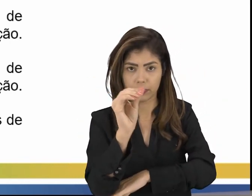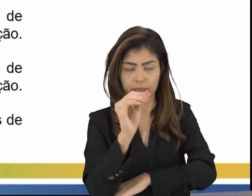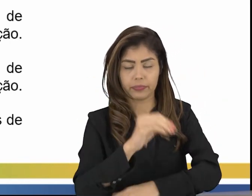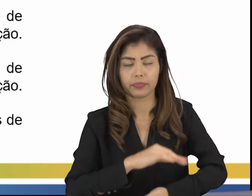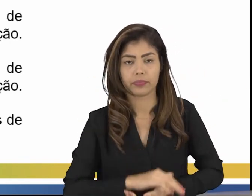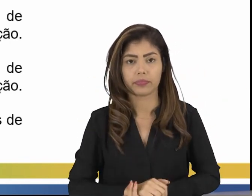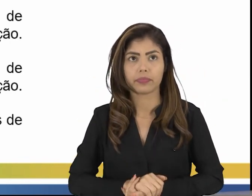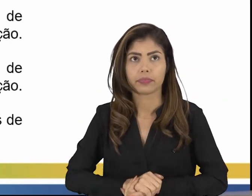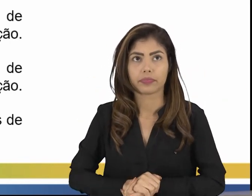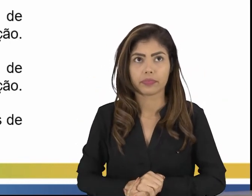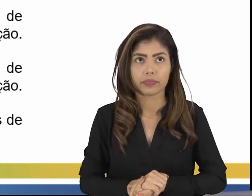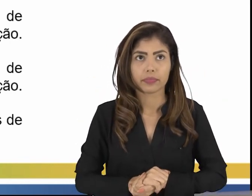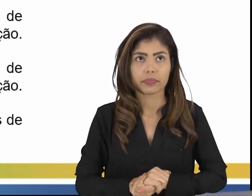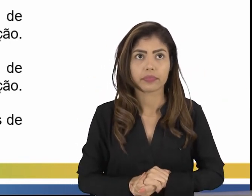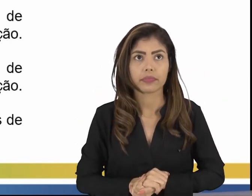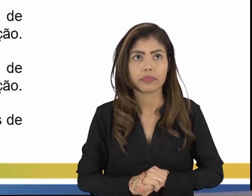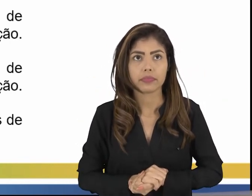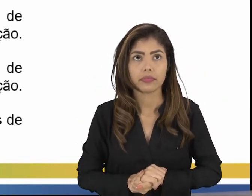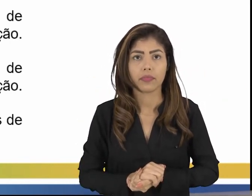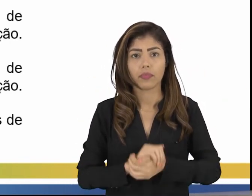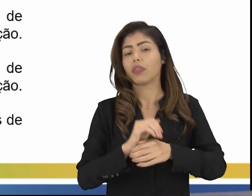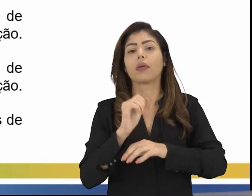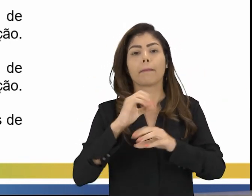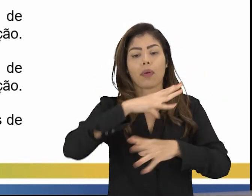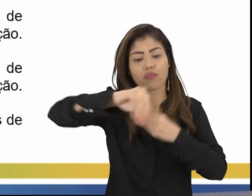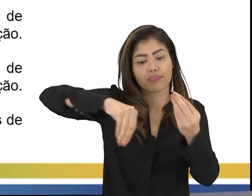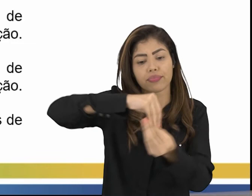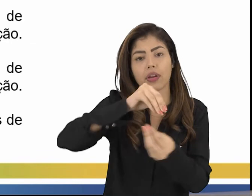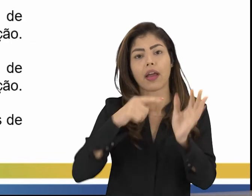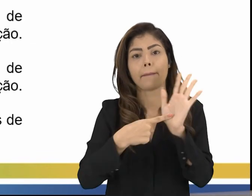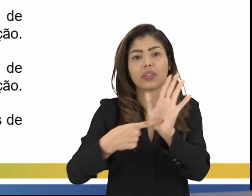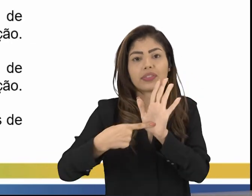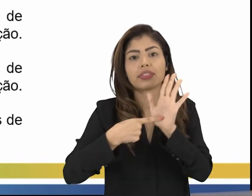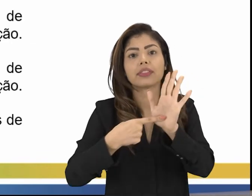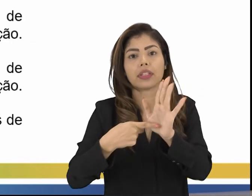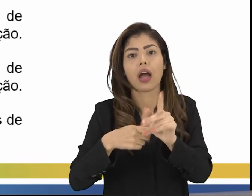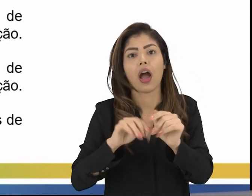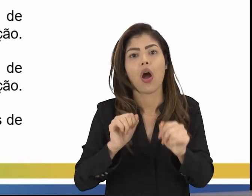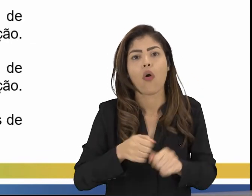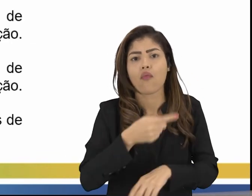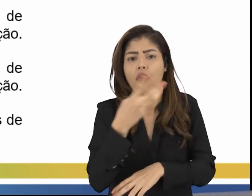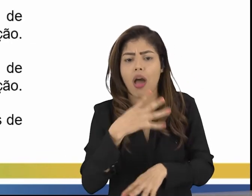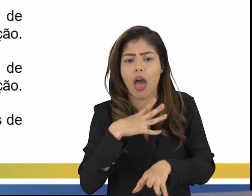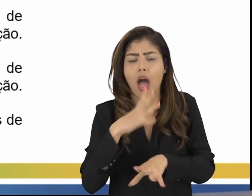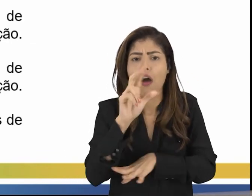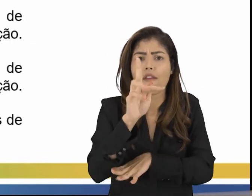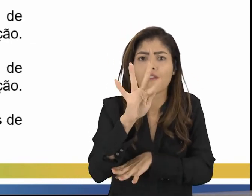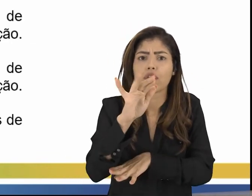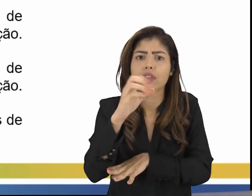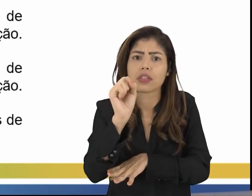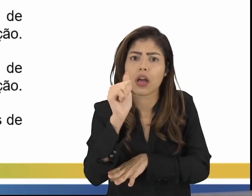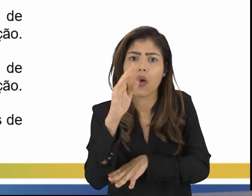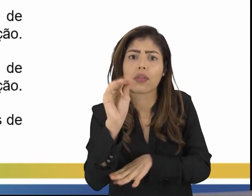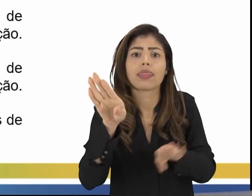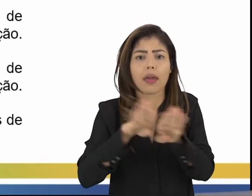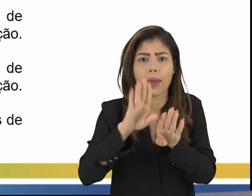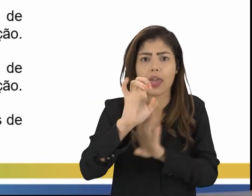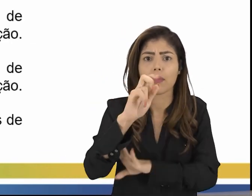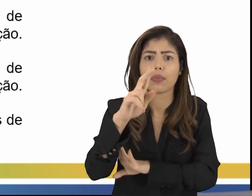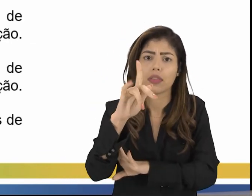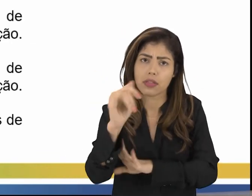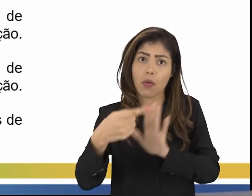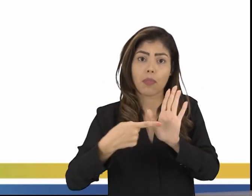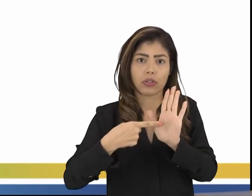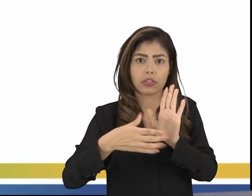é a crioscopia. O meu solvente ele vai apresentar, né, os seus valores de fusão e de ebulição nas temperaturas